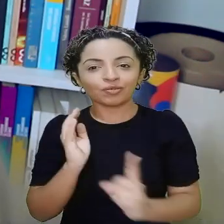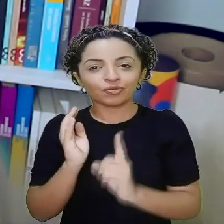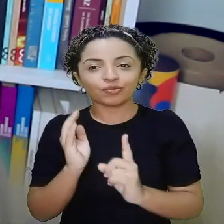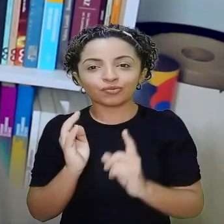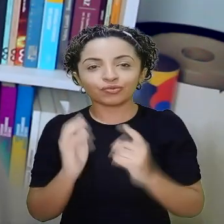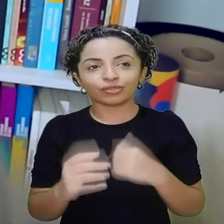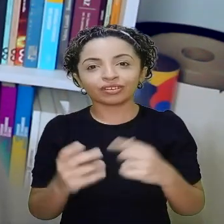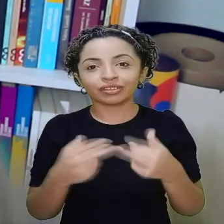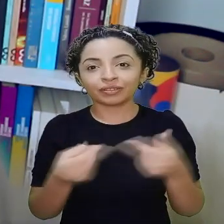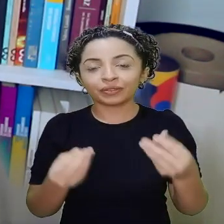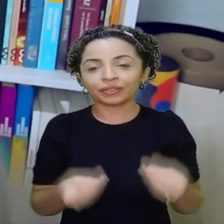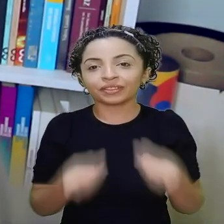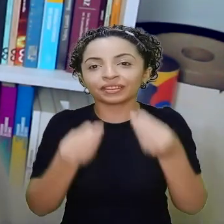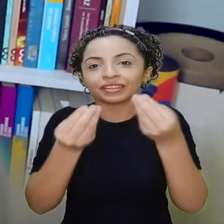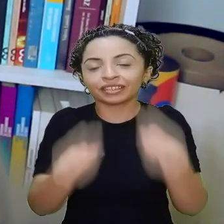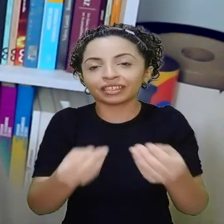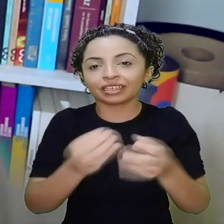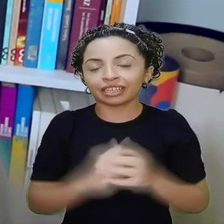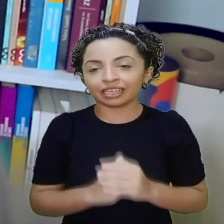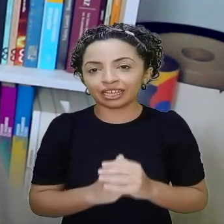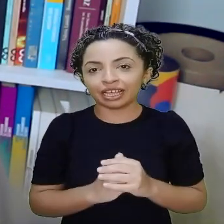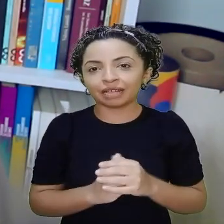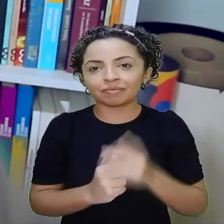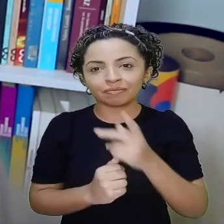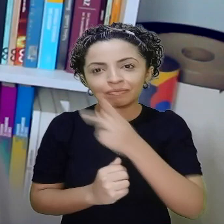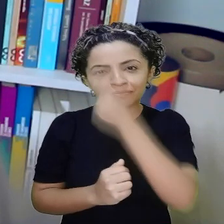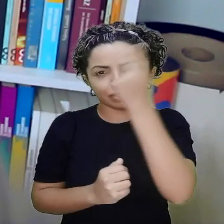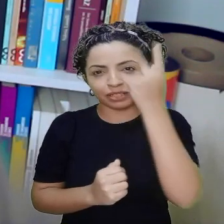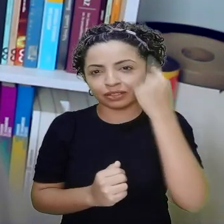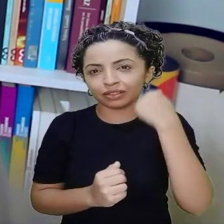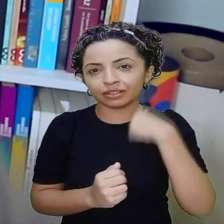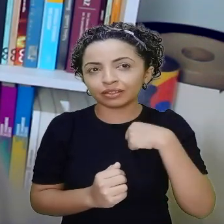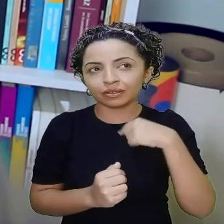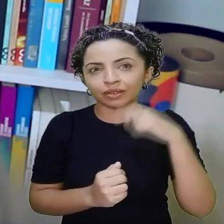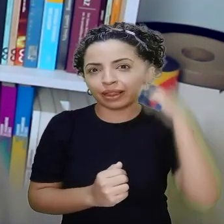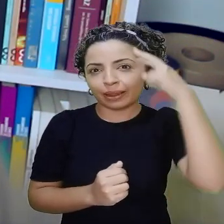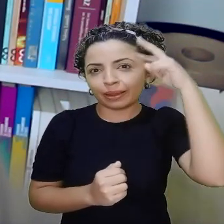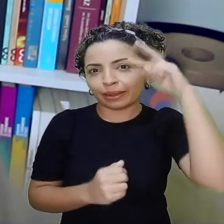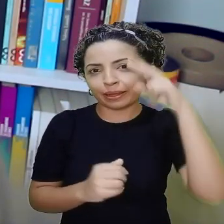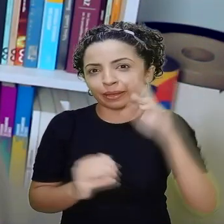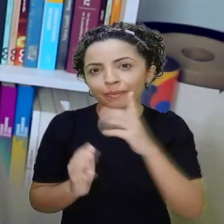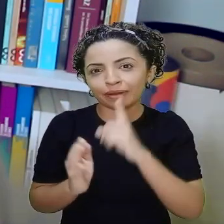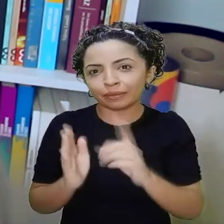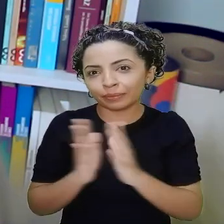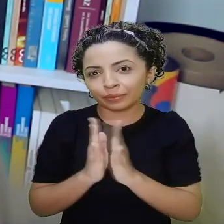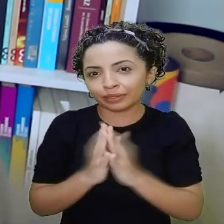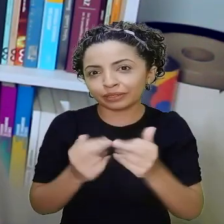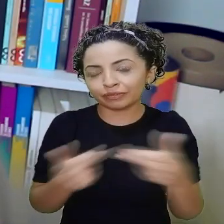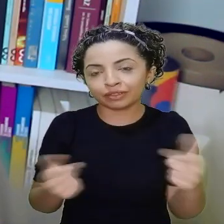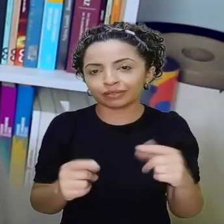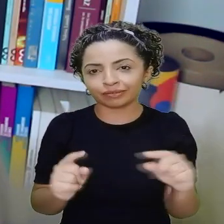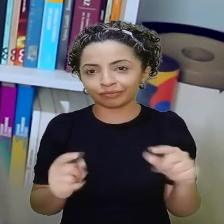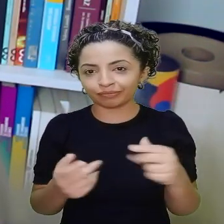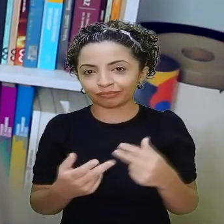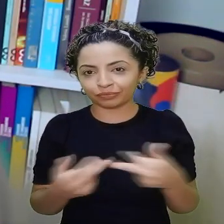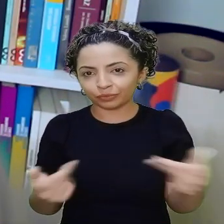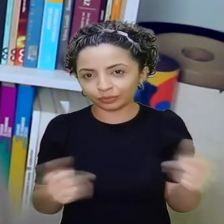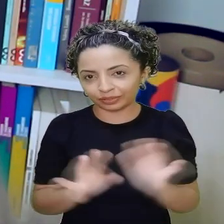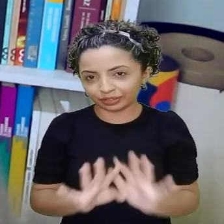não se diz, por exemplo, em voz alta para ninguém. Por exemplo, no aniversário dele, da pessoa que ele estava dando origami, ele botava lá,